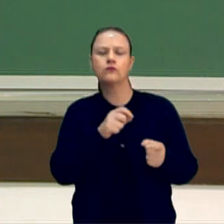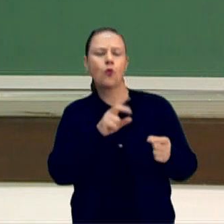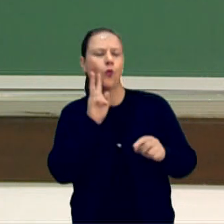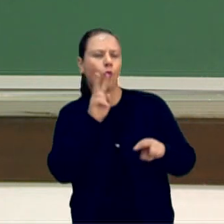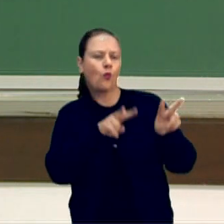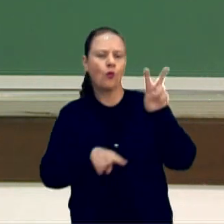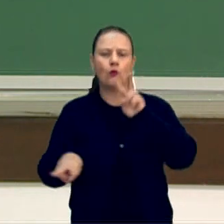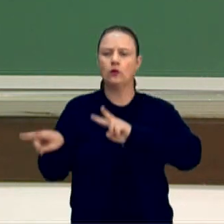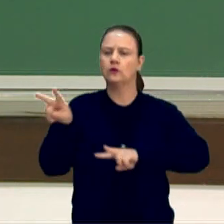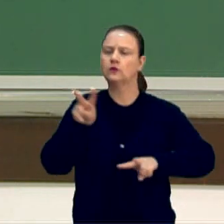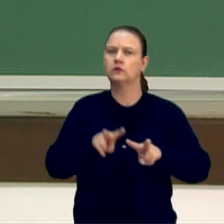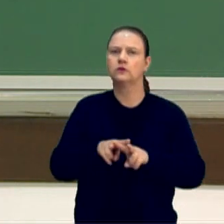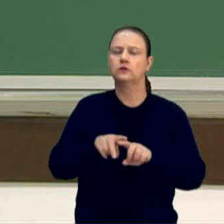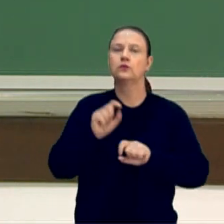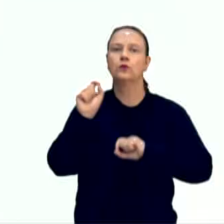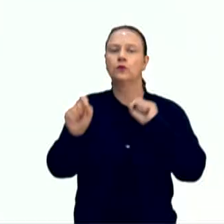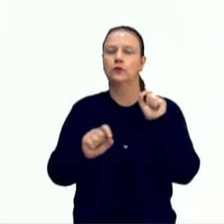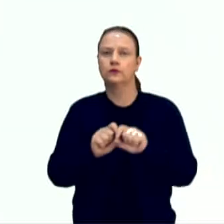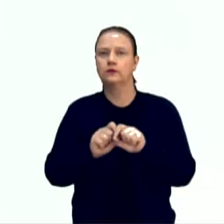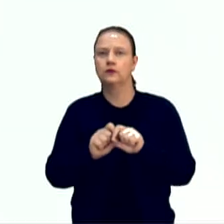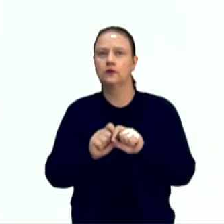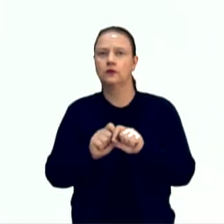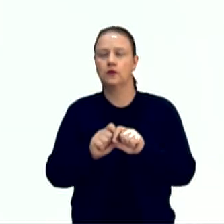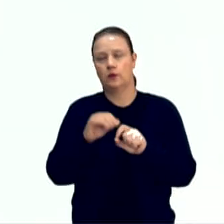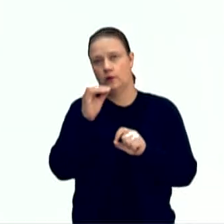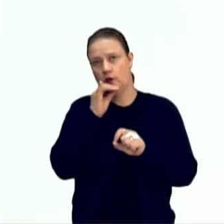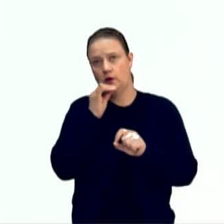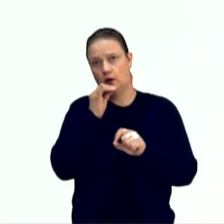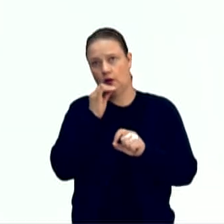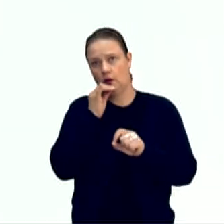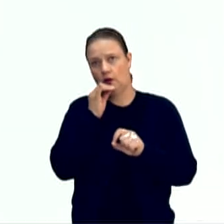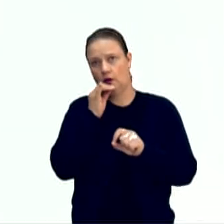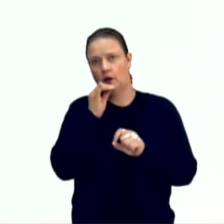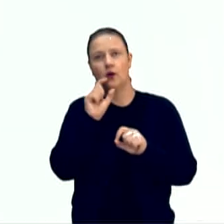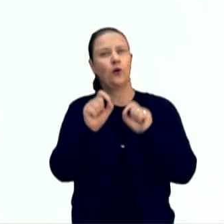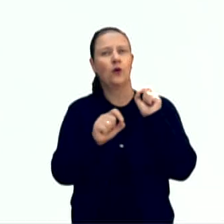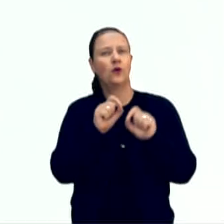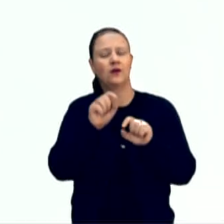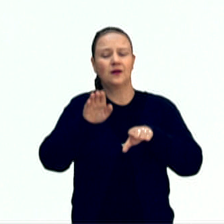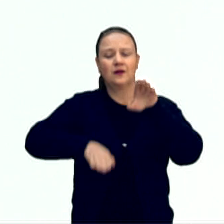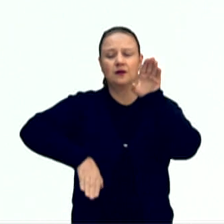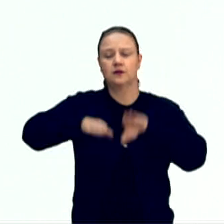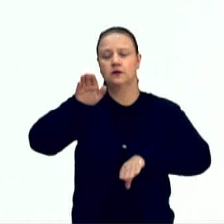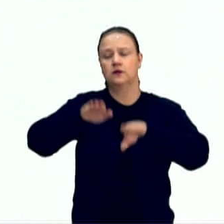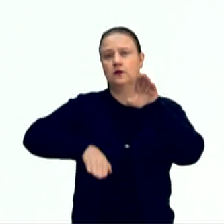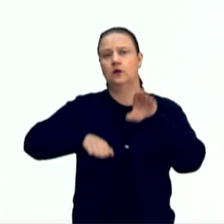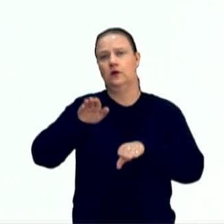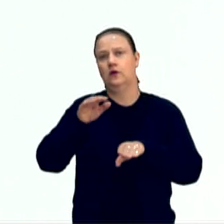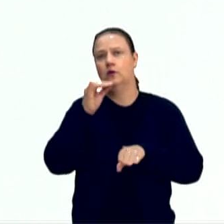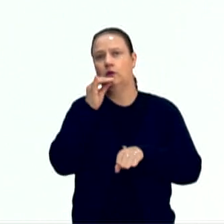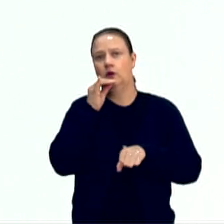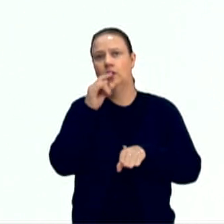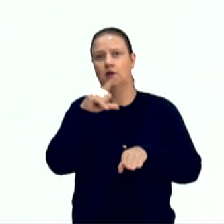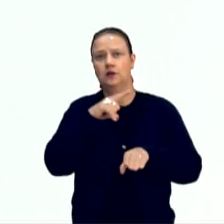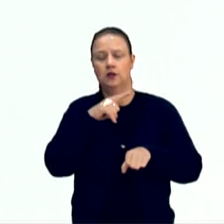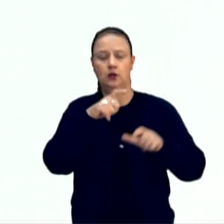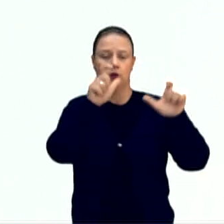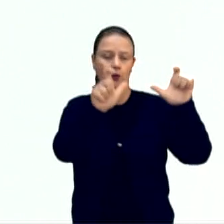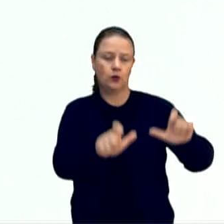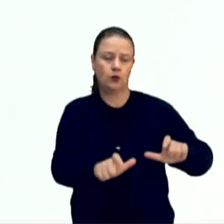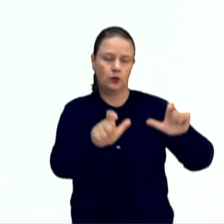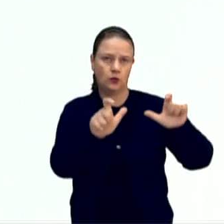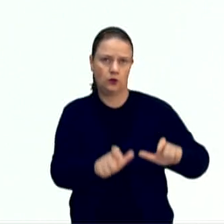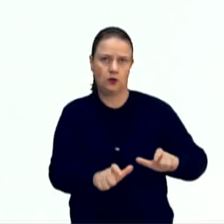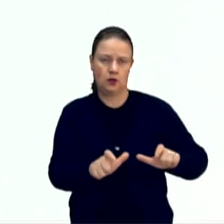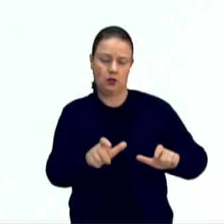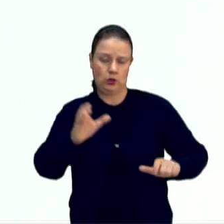percebe. Portanto, é a desigualdade imobiliária, muito forte. Você tem, por exemplo, locais